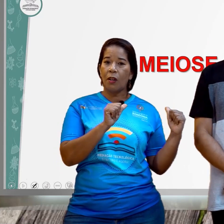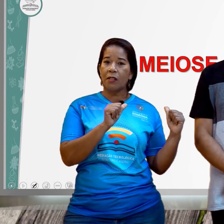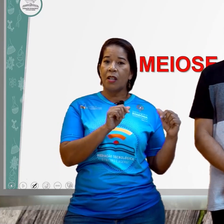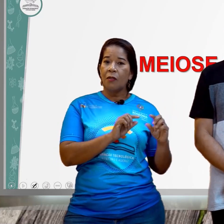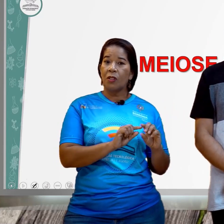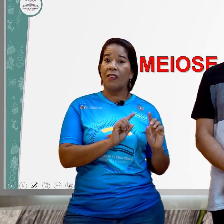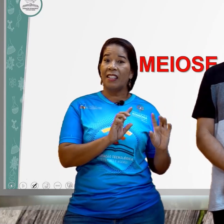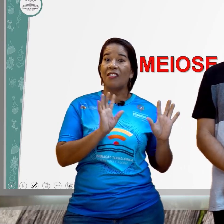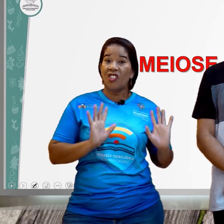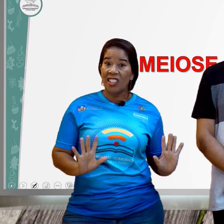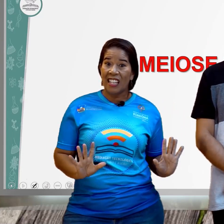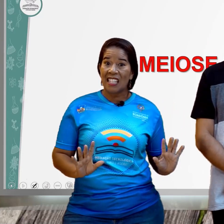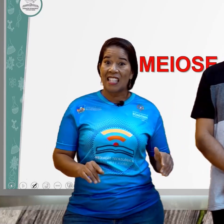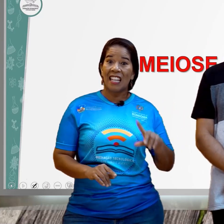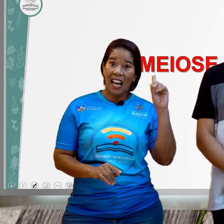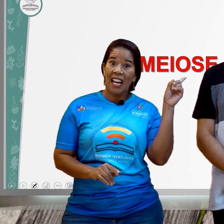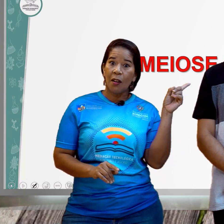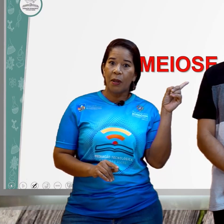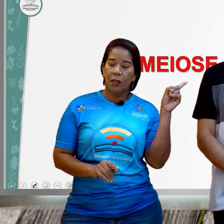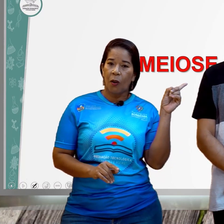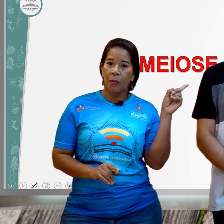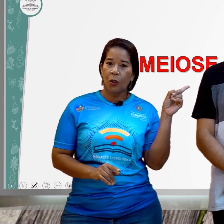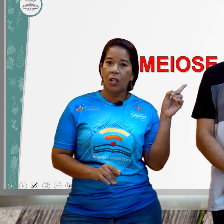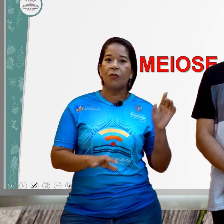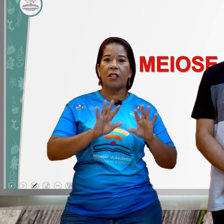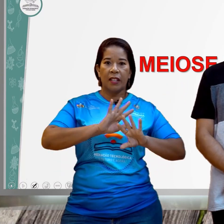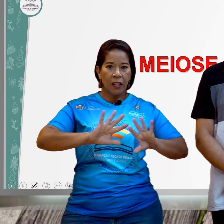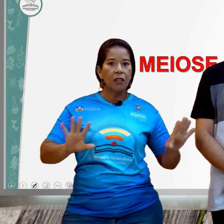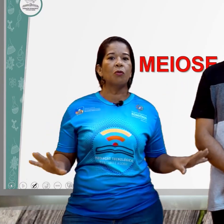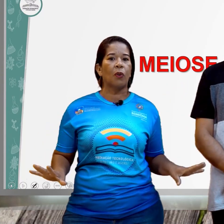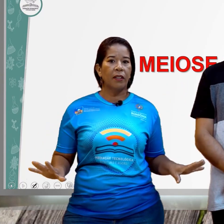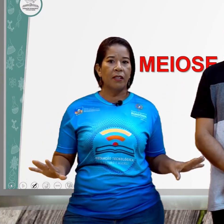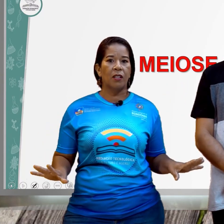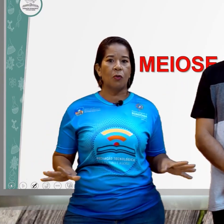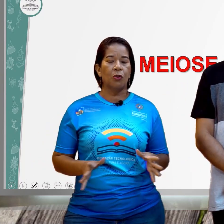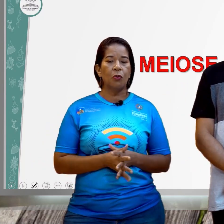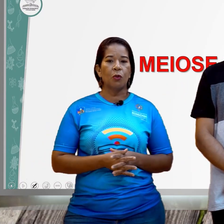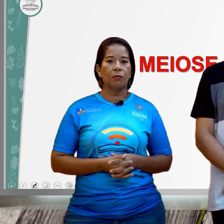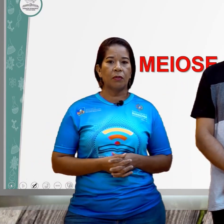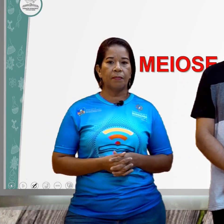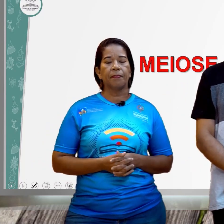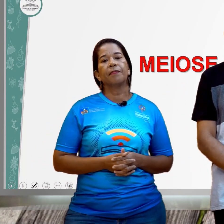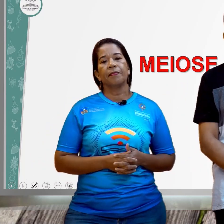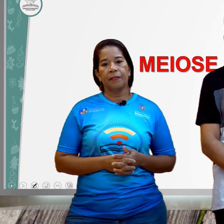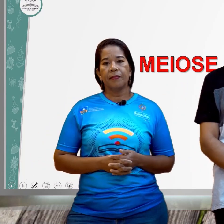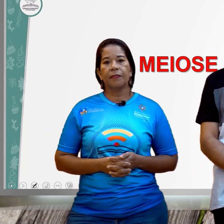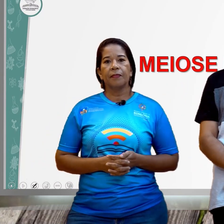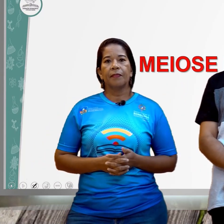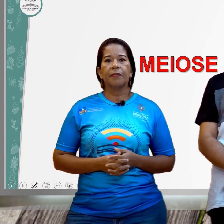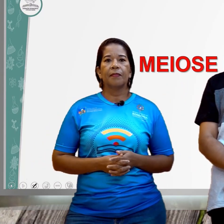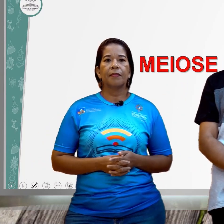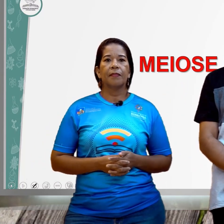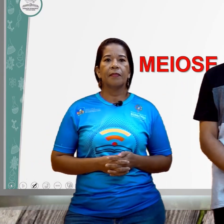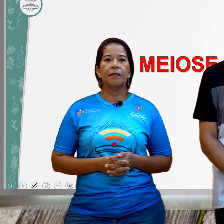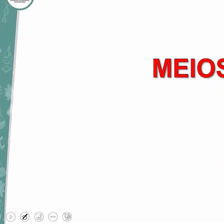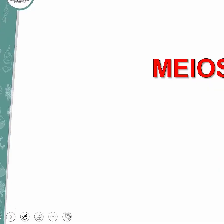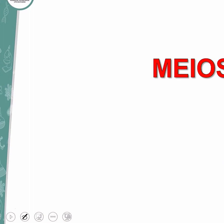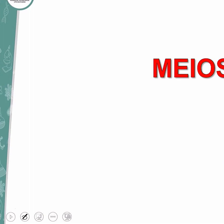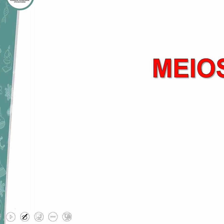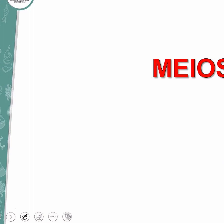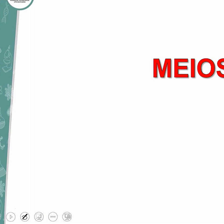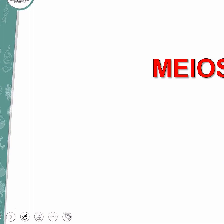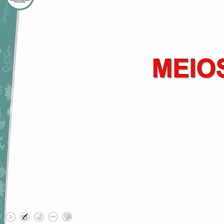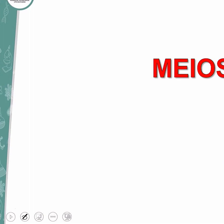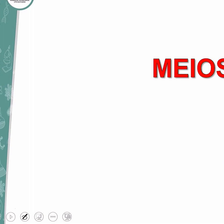na mitose, você vai ter 23. E lá na mitose você tem os 46 que continuam. Exatamente. Então joga aí na tela.